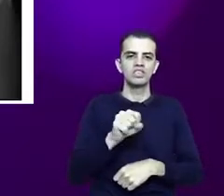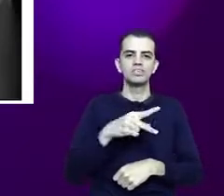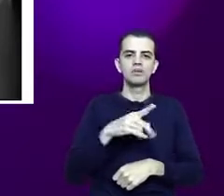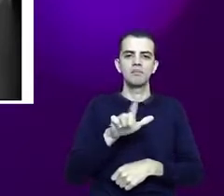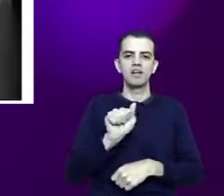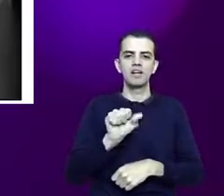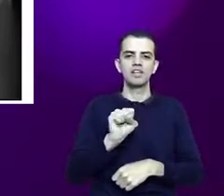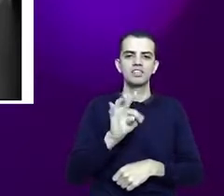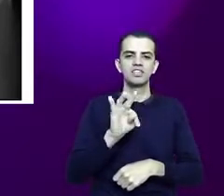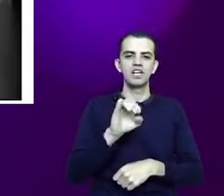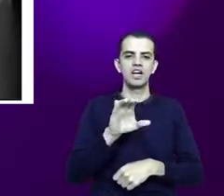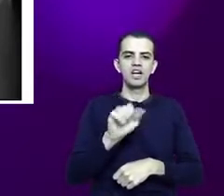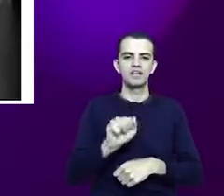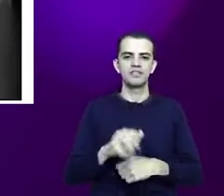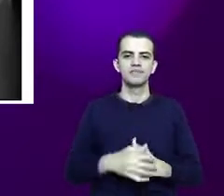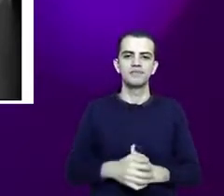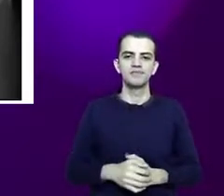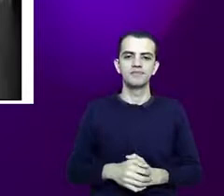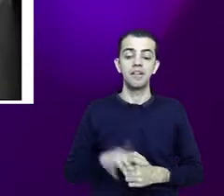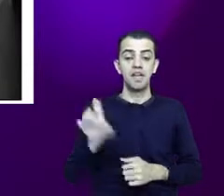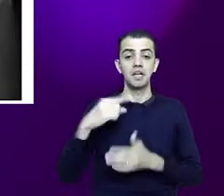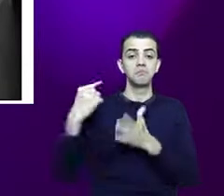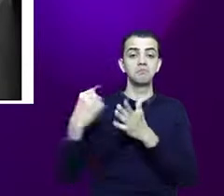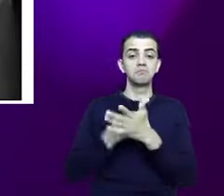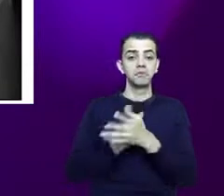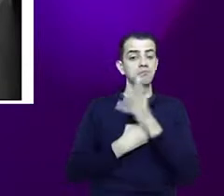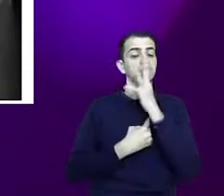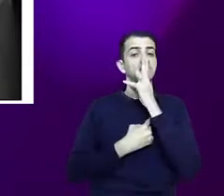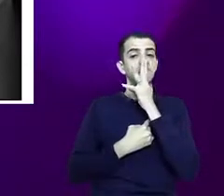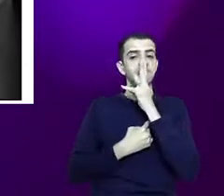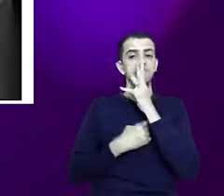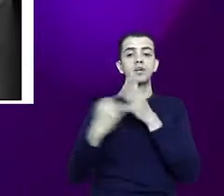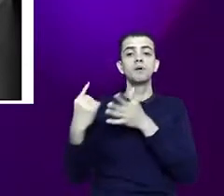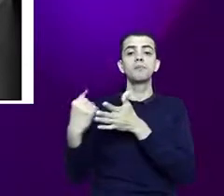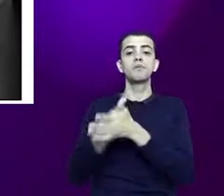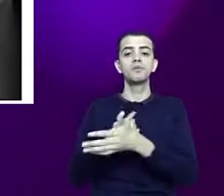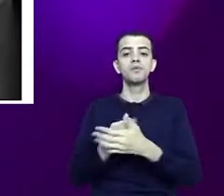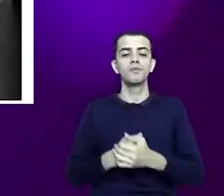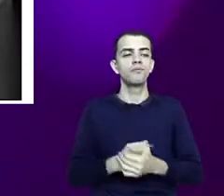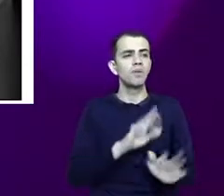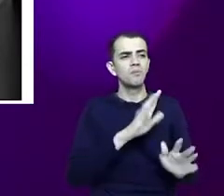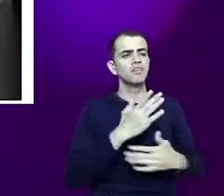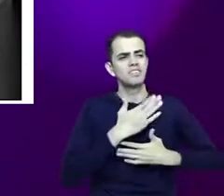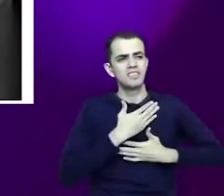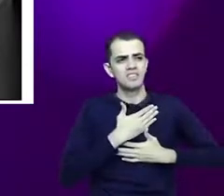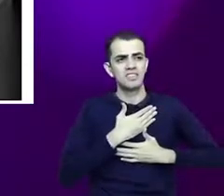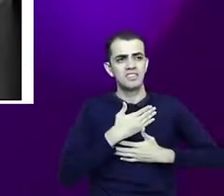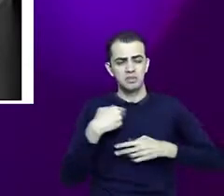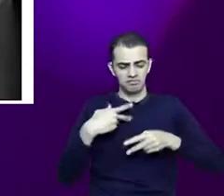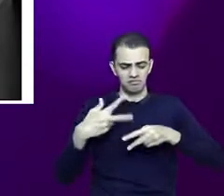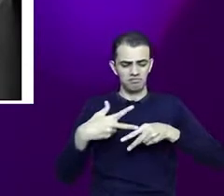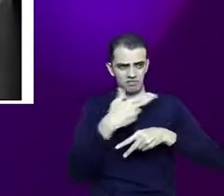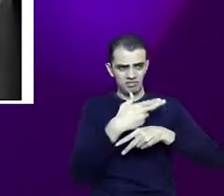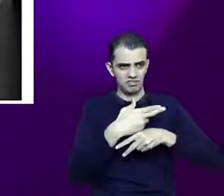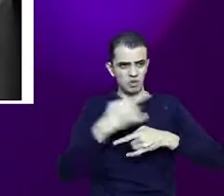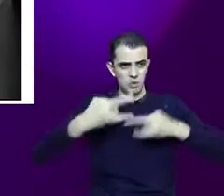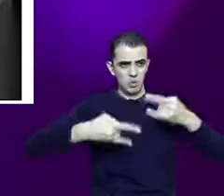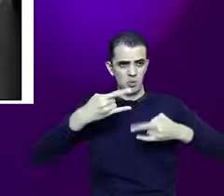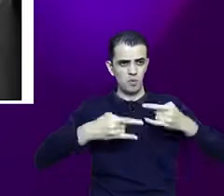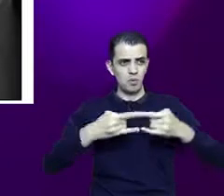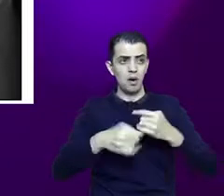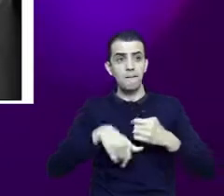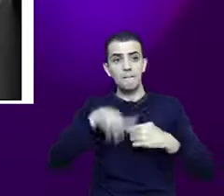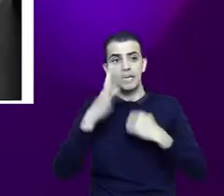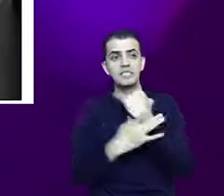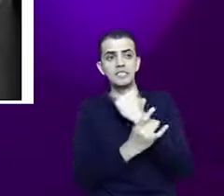pergunta que ela me fez, que eu achei muito interessante, ela, doutor, no meu caso, a cirurgia robótica é mais segura